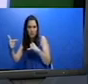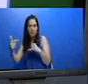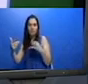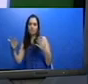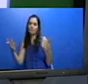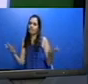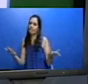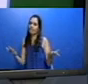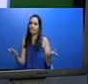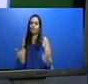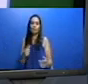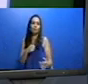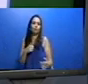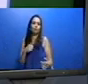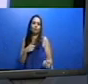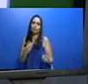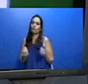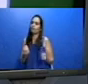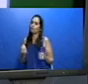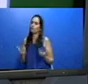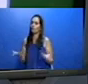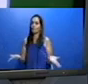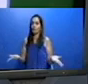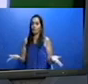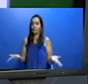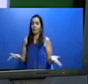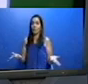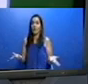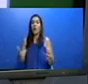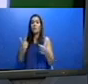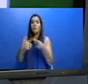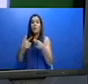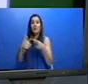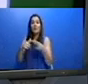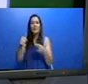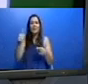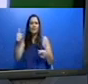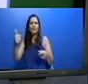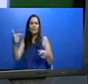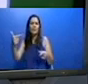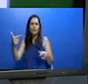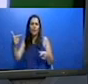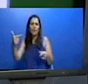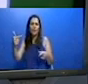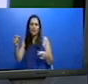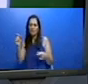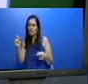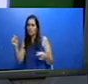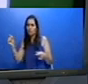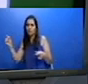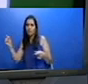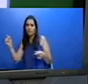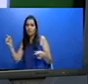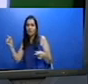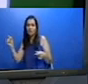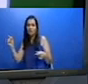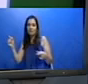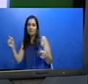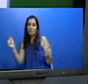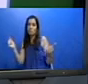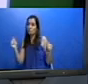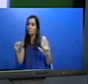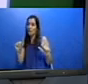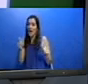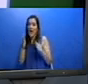feijão? Não, né? Por que será? Porque 12 grãozinhos de feijão não ia fazer nenhum efeito na nossa